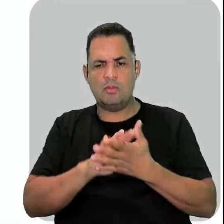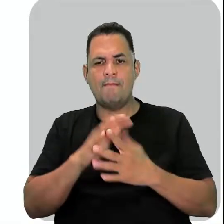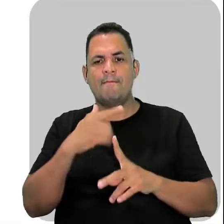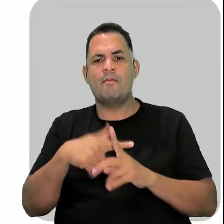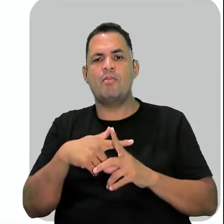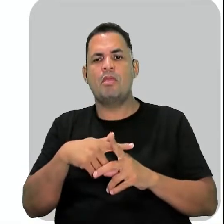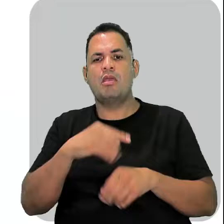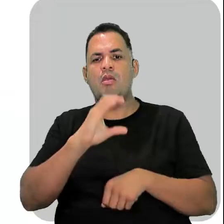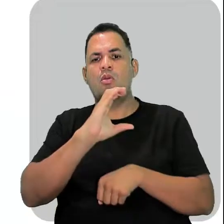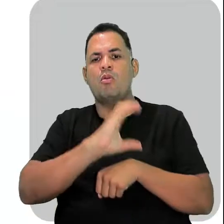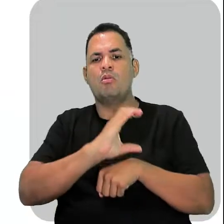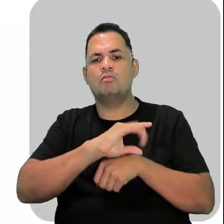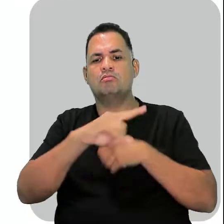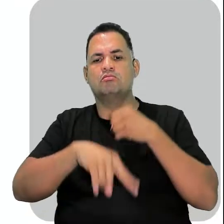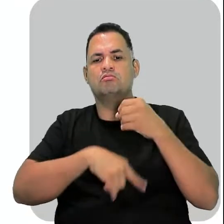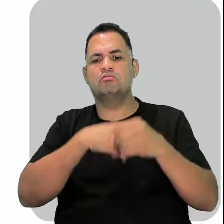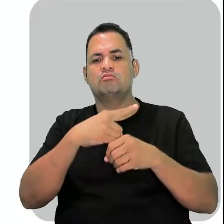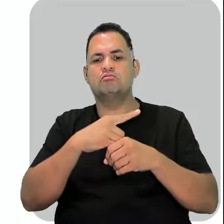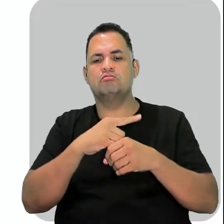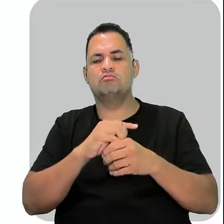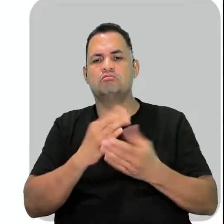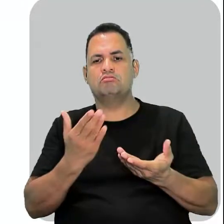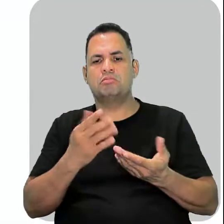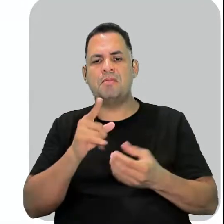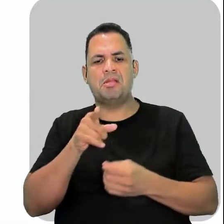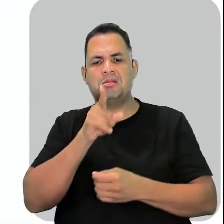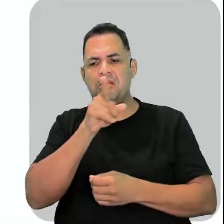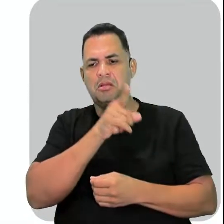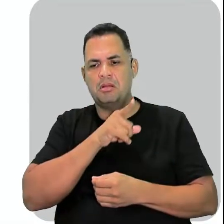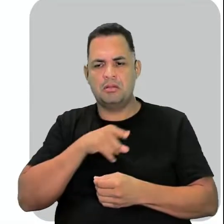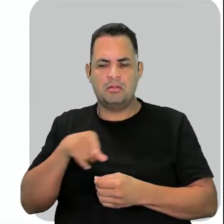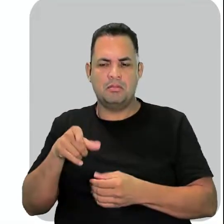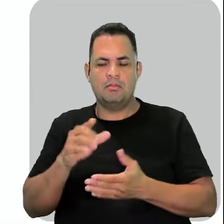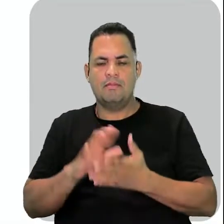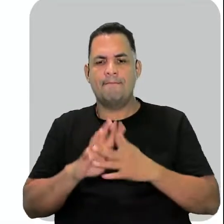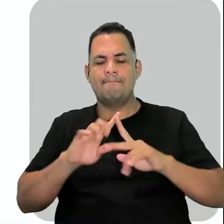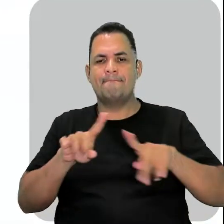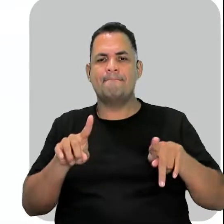carbono ele tem essa capacidade de girar. Só que